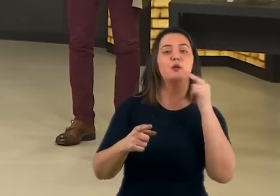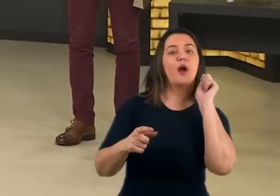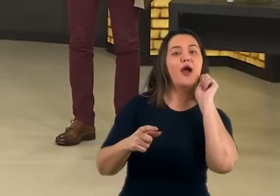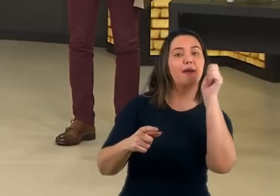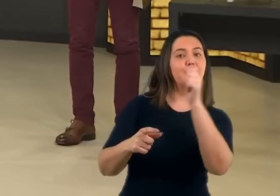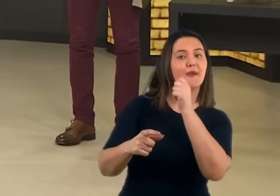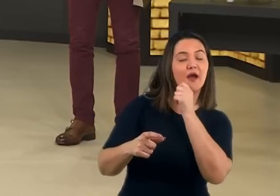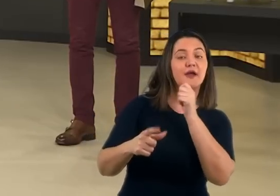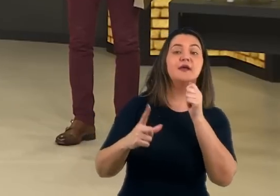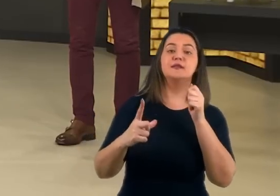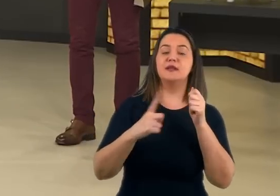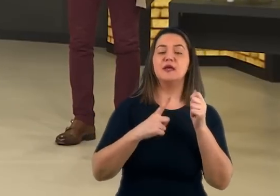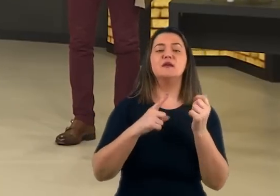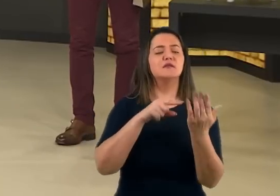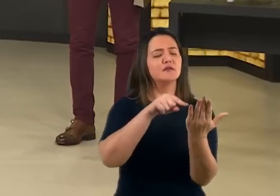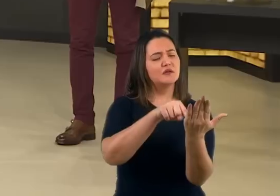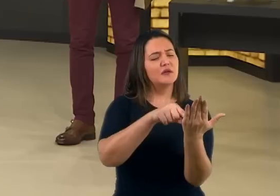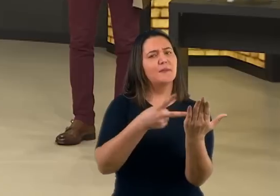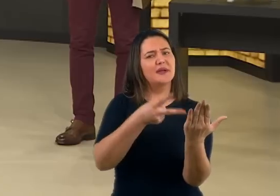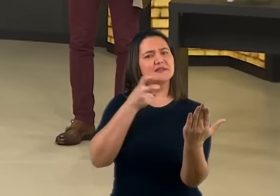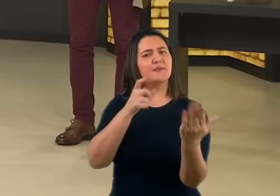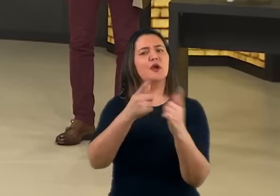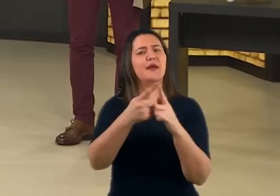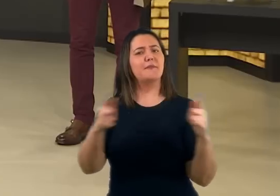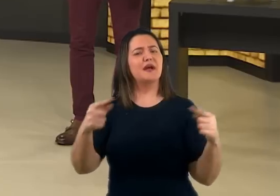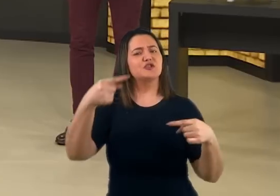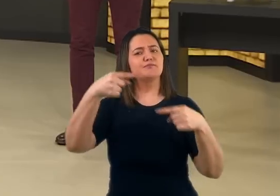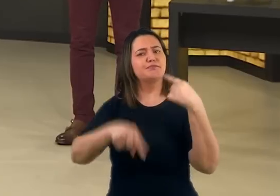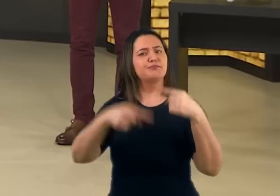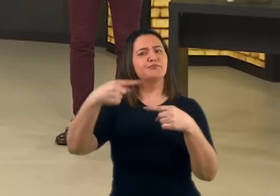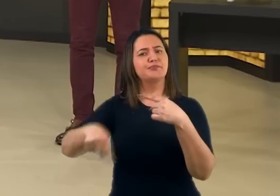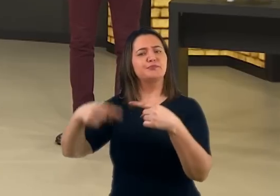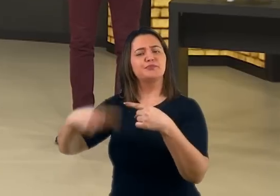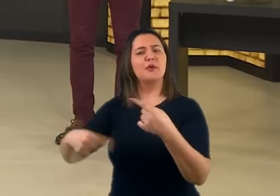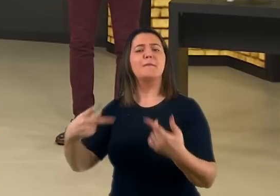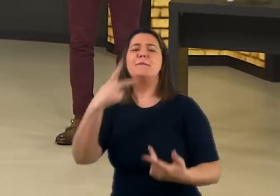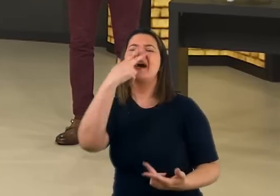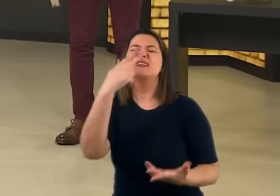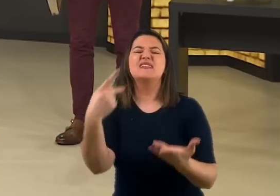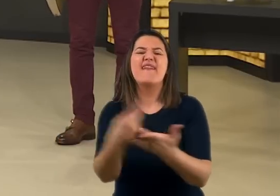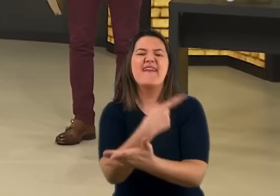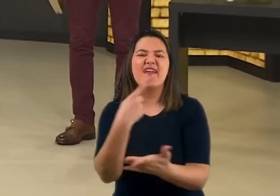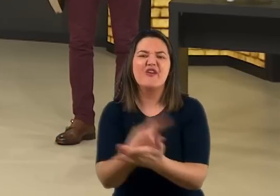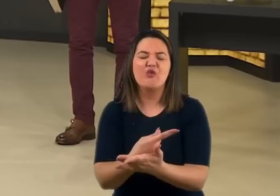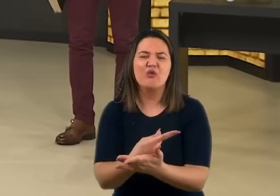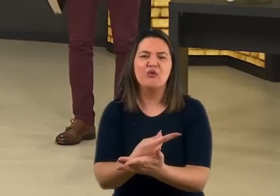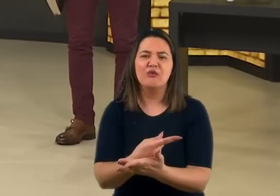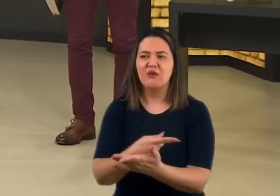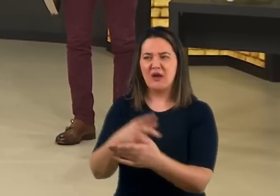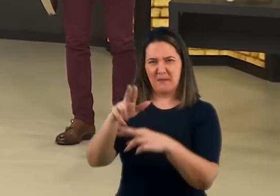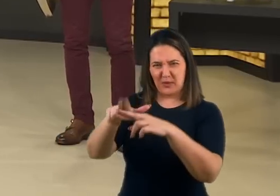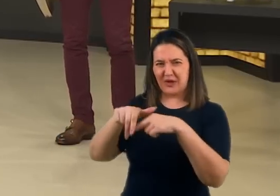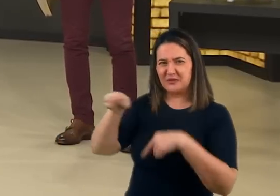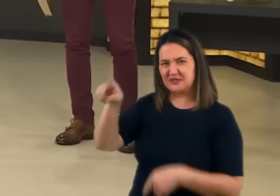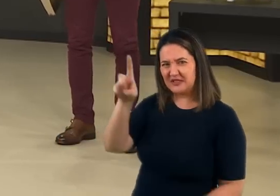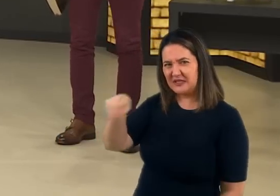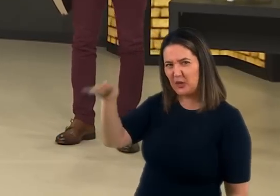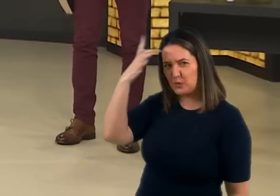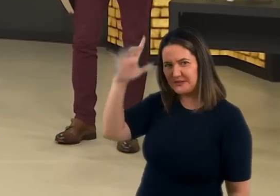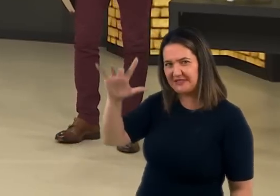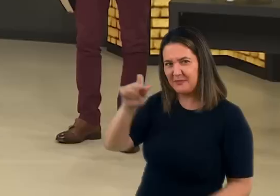nós encontramos esse tipo de erro. Será que é porque o autor não sabia a gramática? Não. Isso